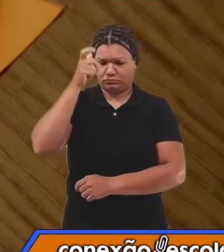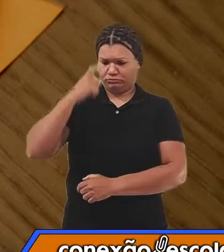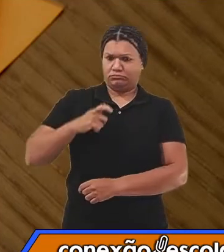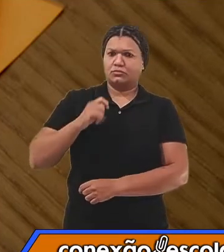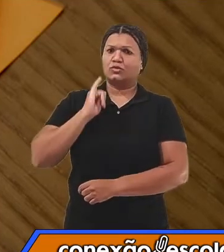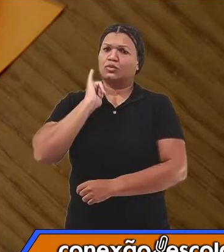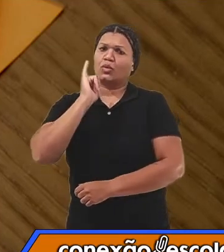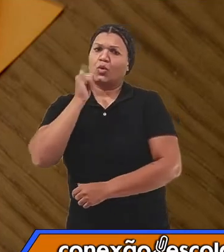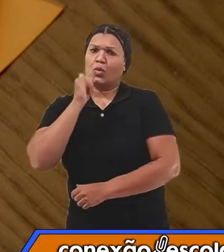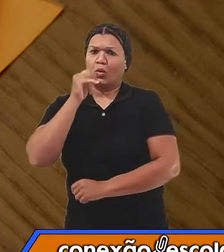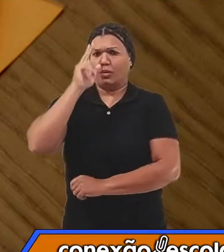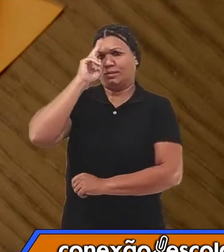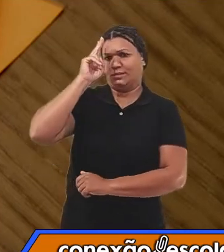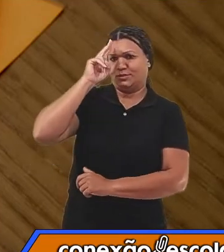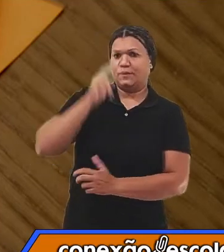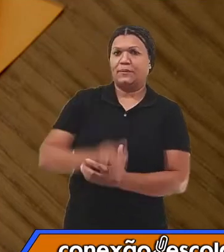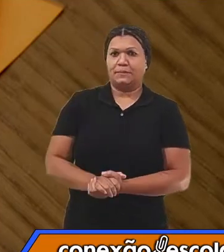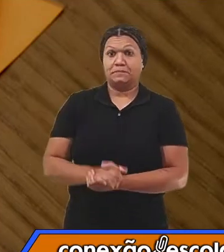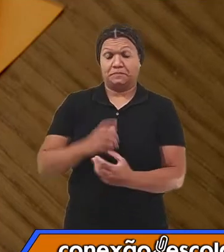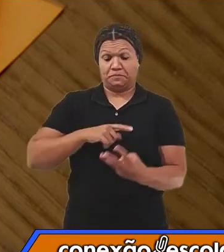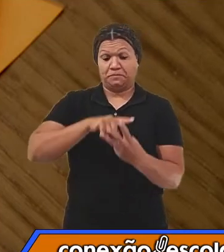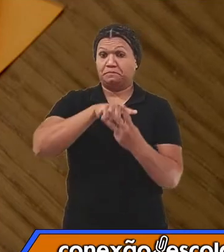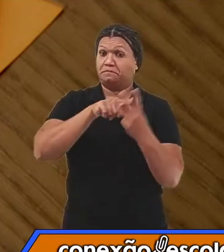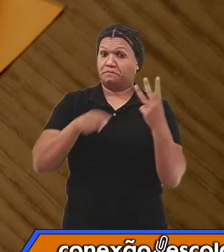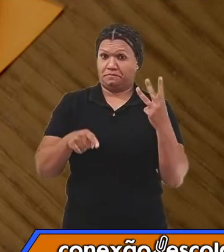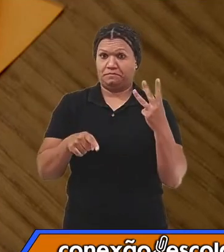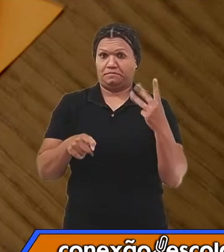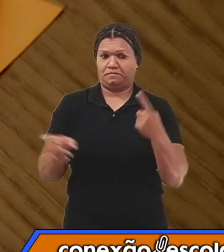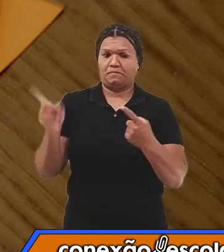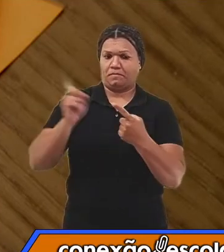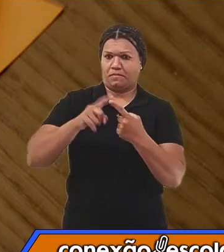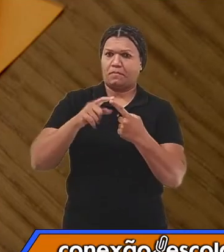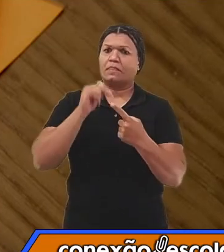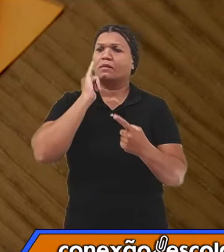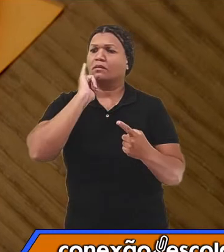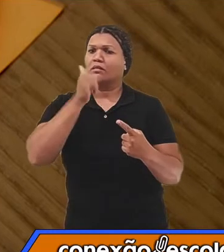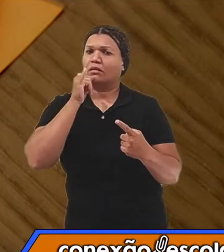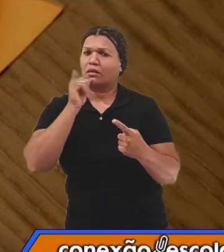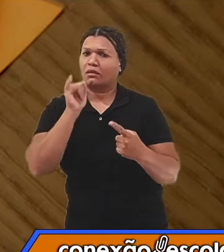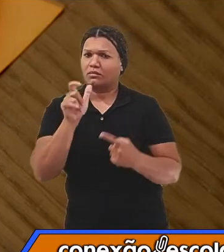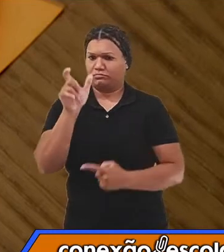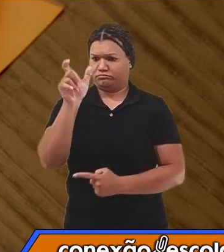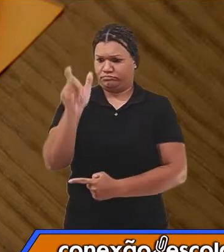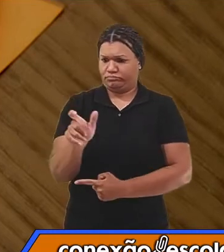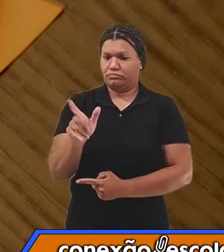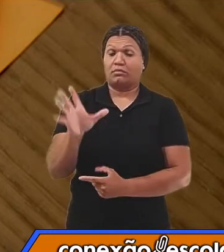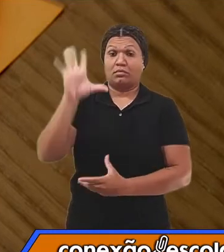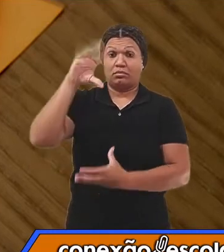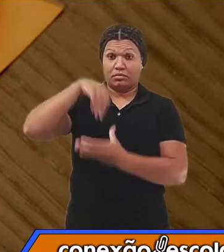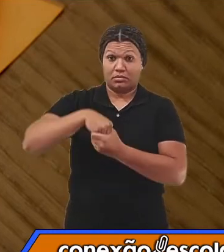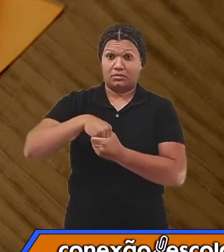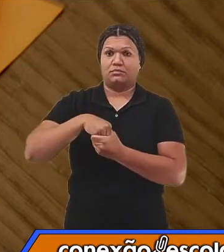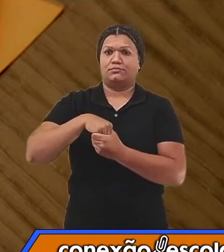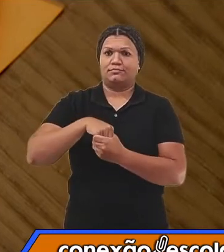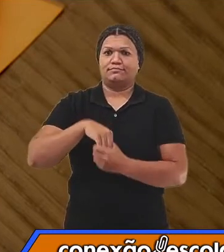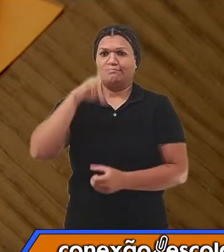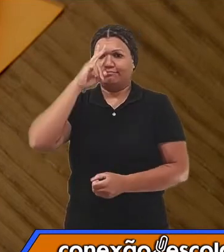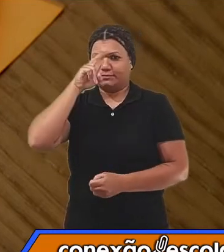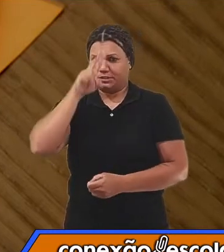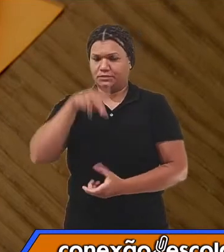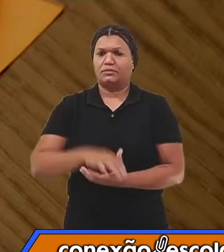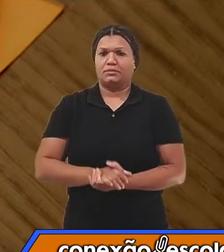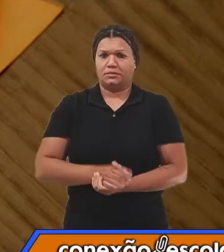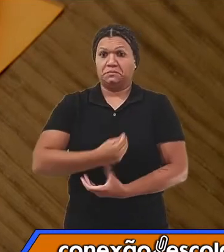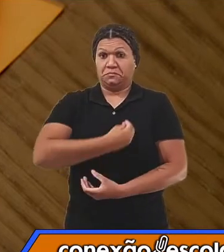tipos de narrador. Nós temos o narrador personagem, que é aquele que participa da história. Nós